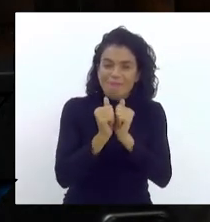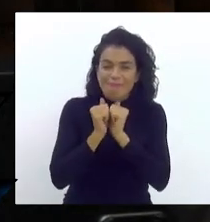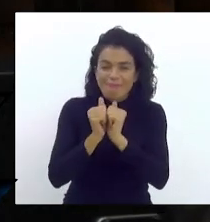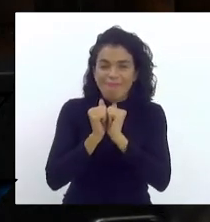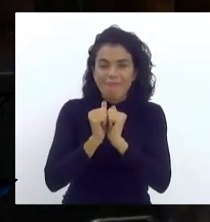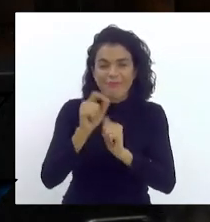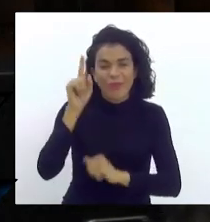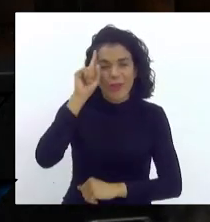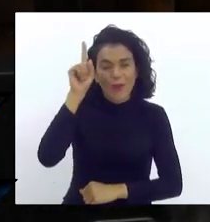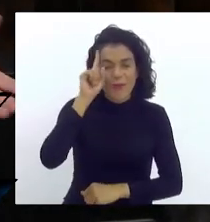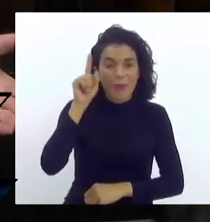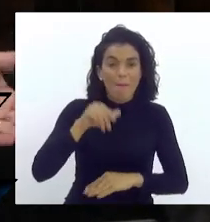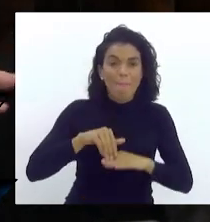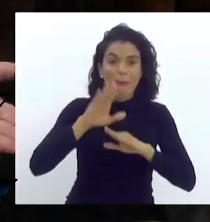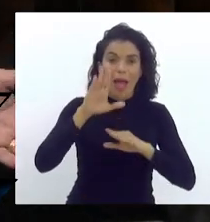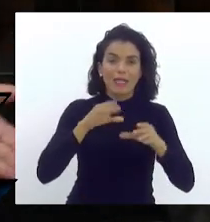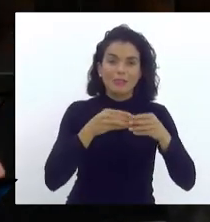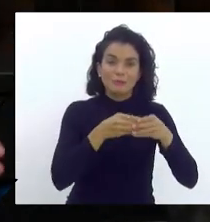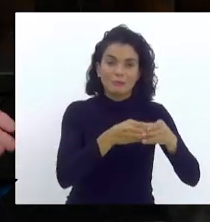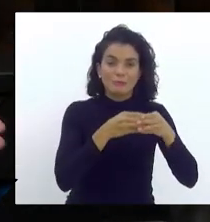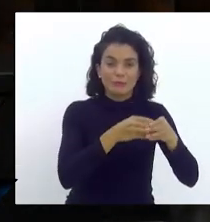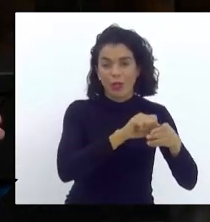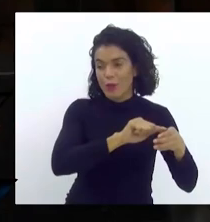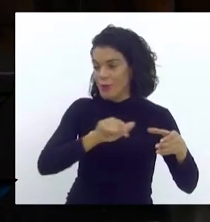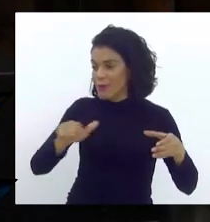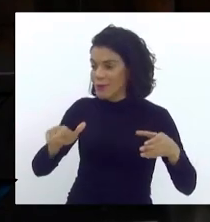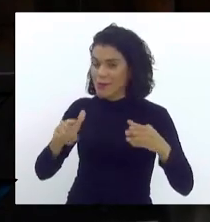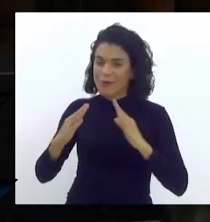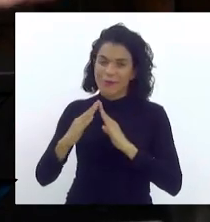mais tempo aqui. O Luiz Paulo